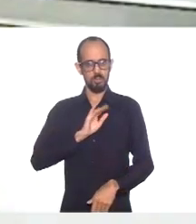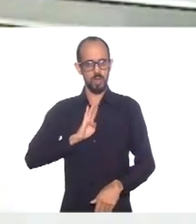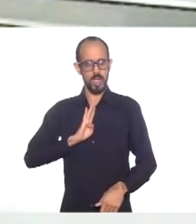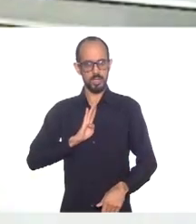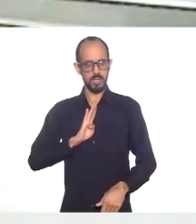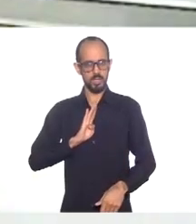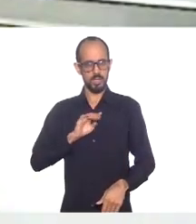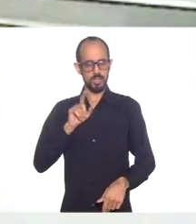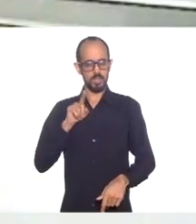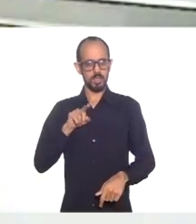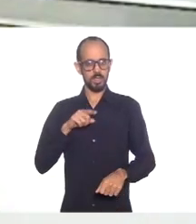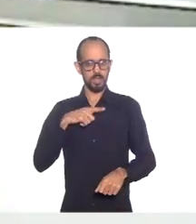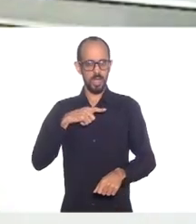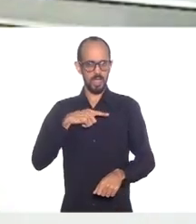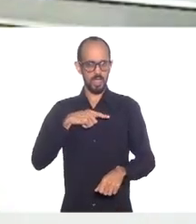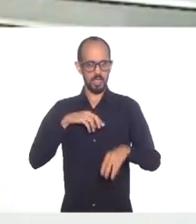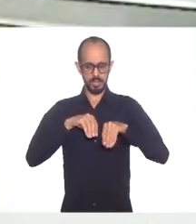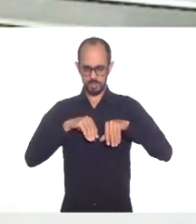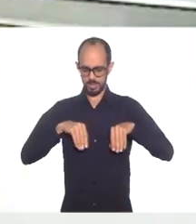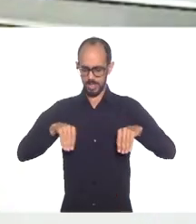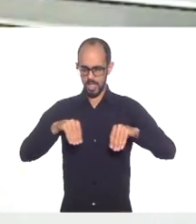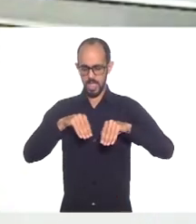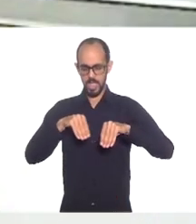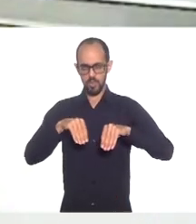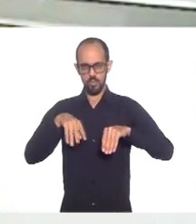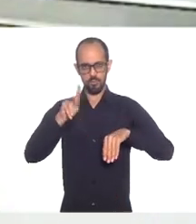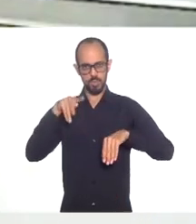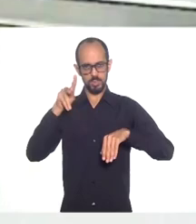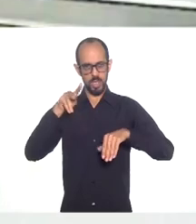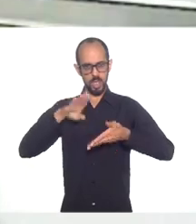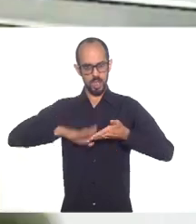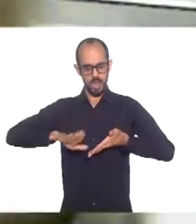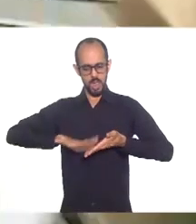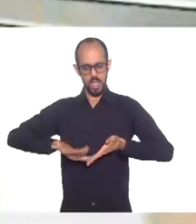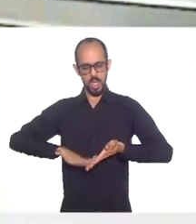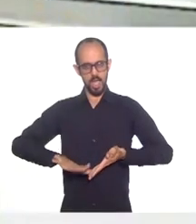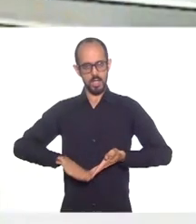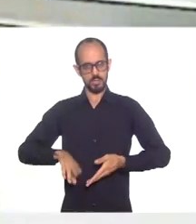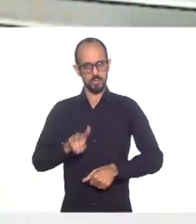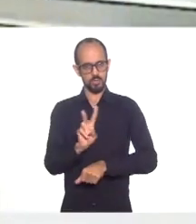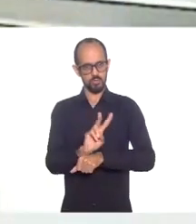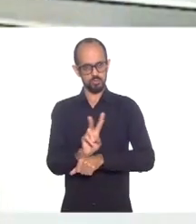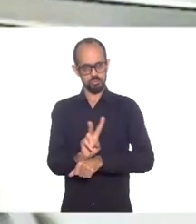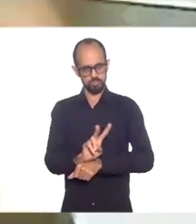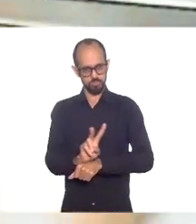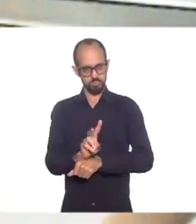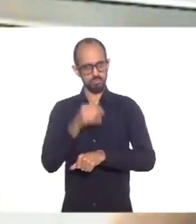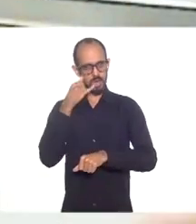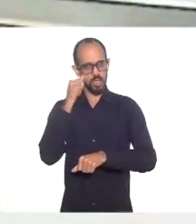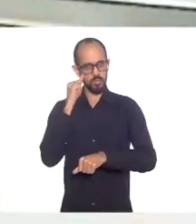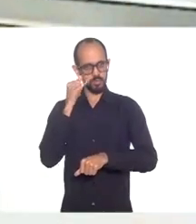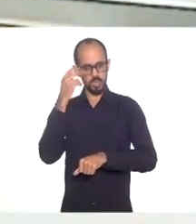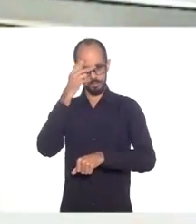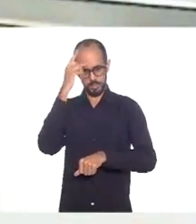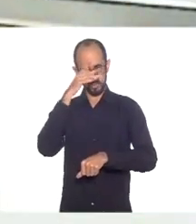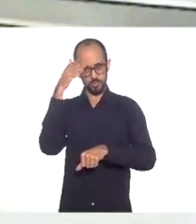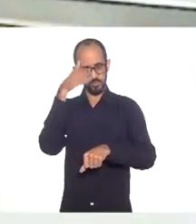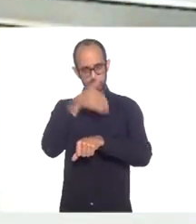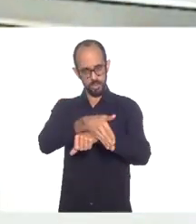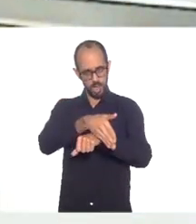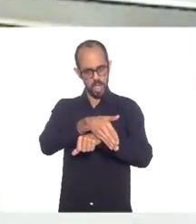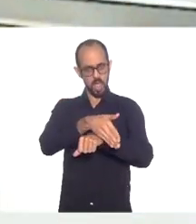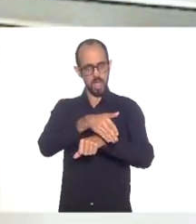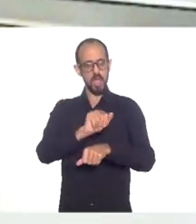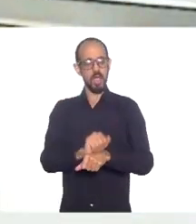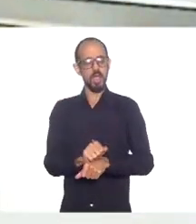terreno onde a Petrobras gasta fortunas fazendo a segurança daquela área para não ser ocupada e que não